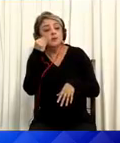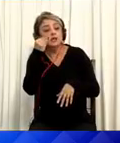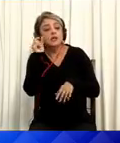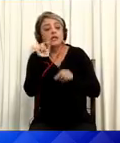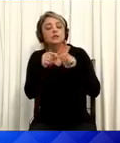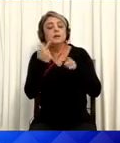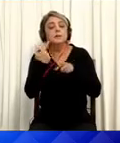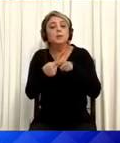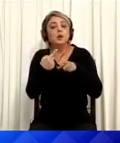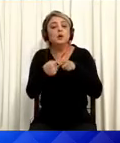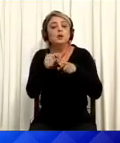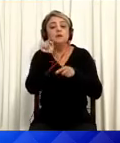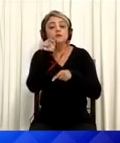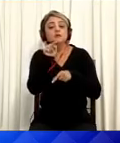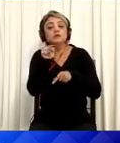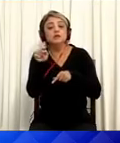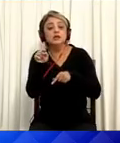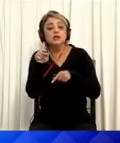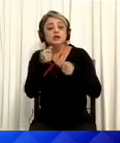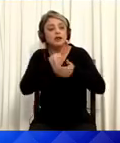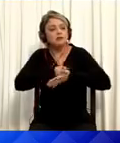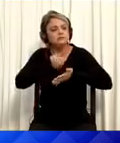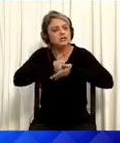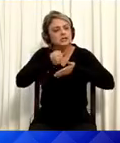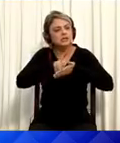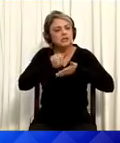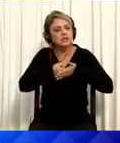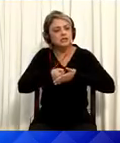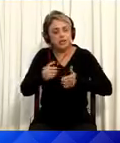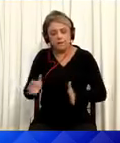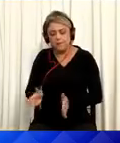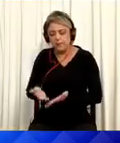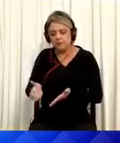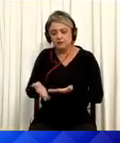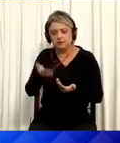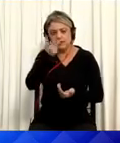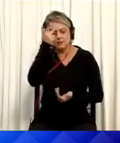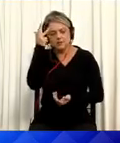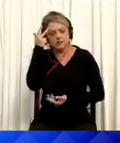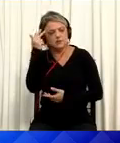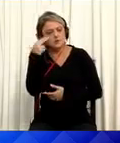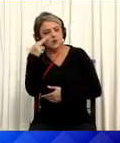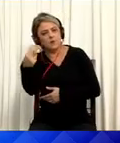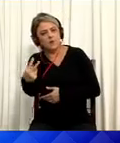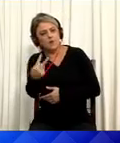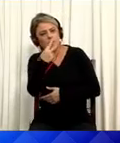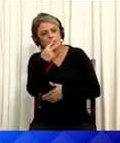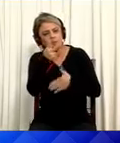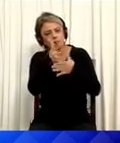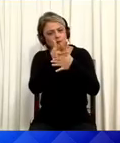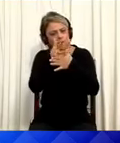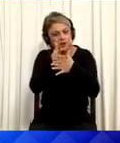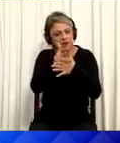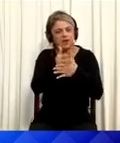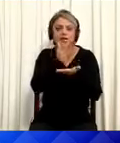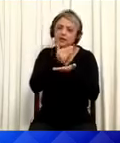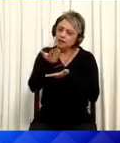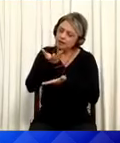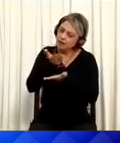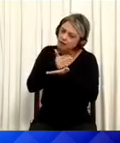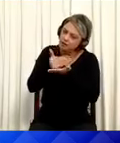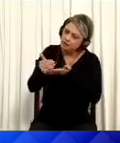sobre o porquê você está nessa luta, a fim de motivar as pessoas que estão nos assistindo, que às vezes também querem